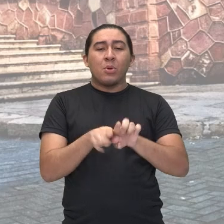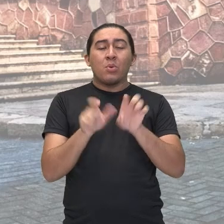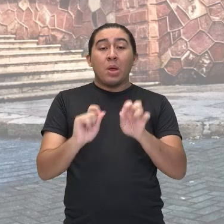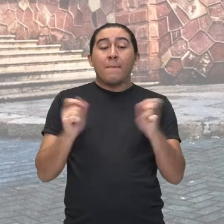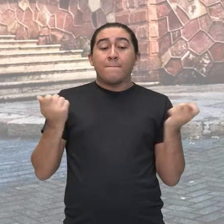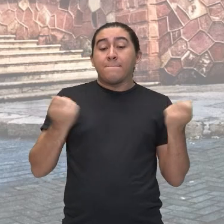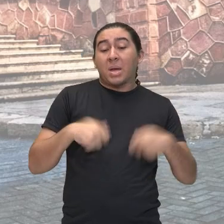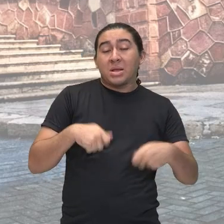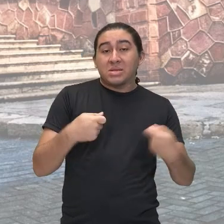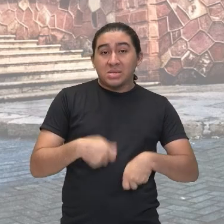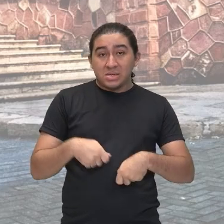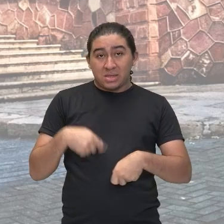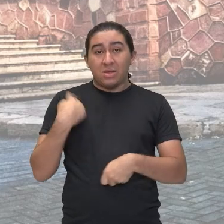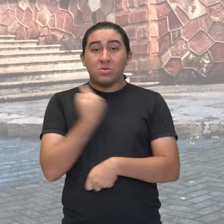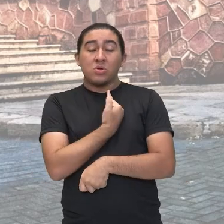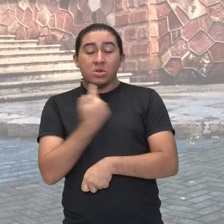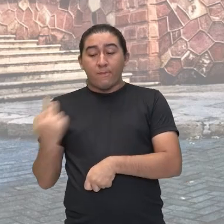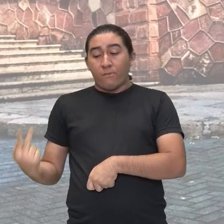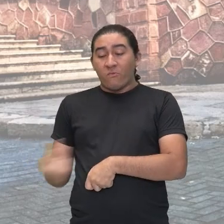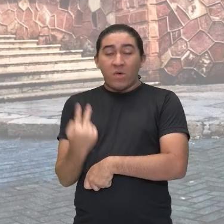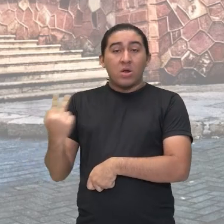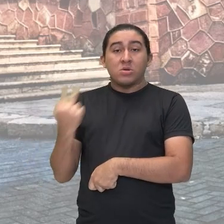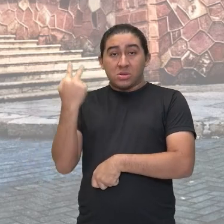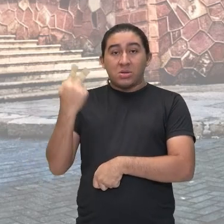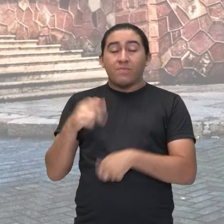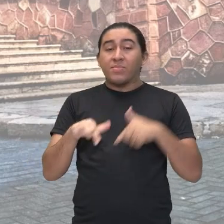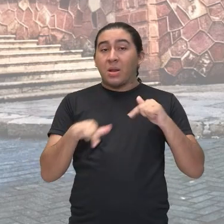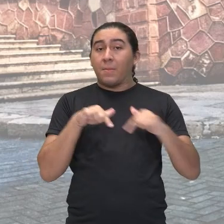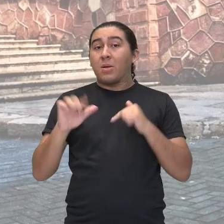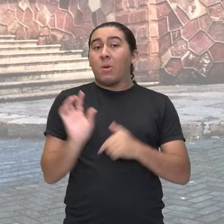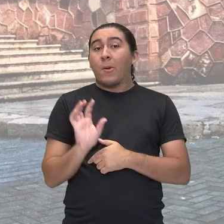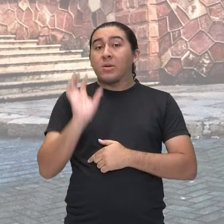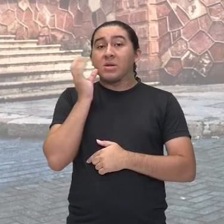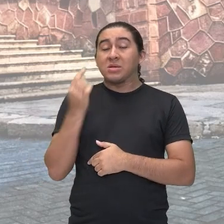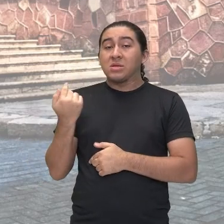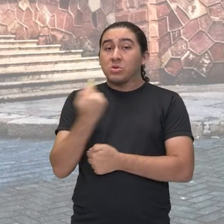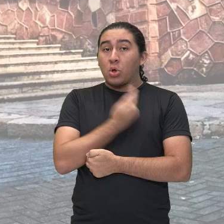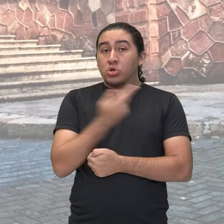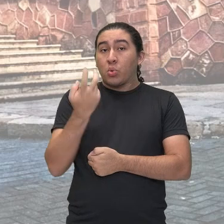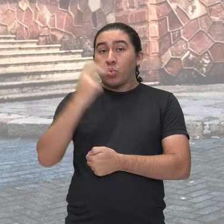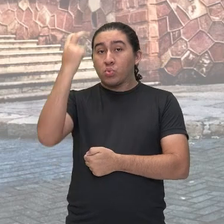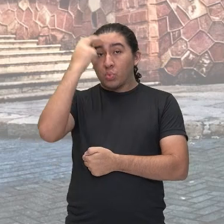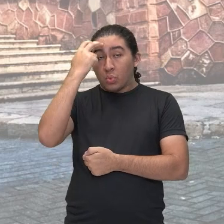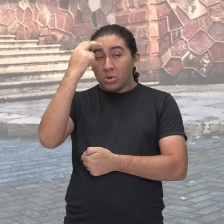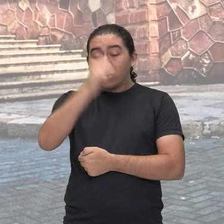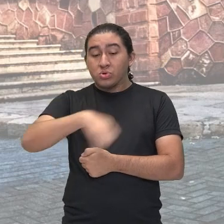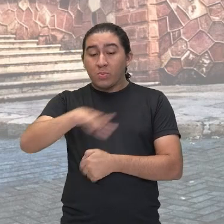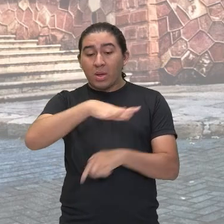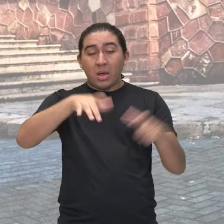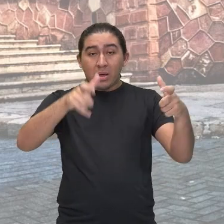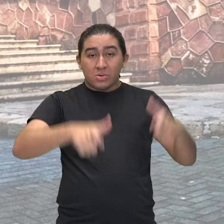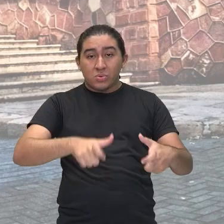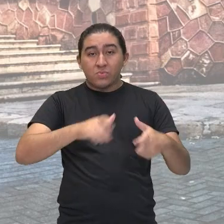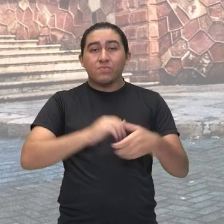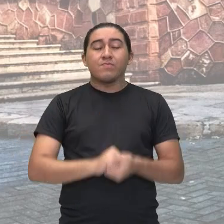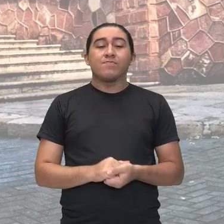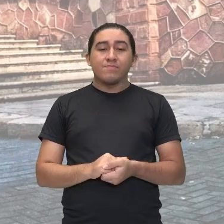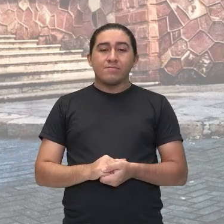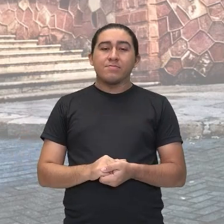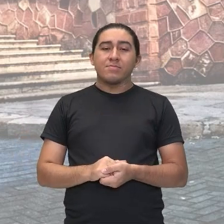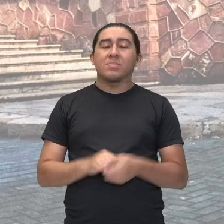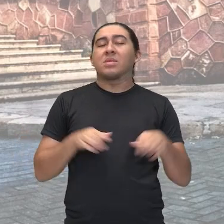necessidade de ser reconhecido o trabalho que acontece na nossa cultura local e, assim,